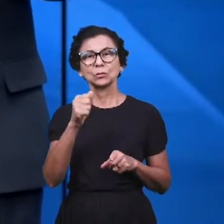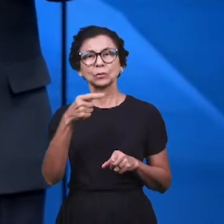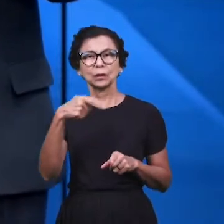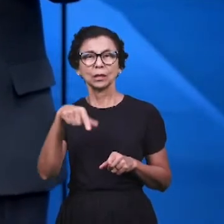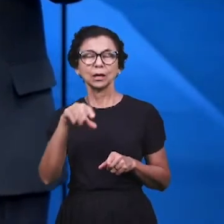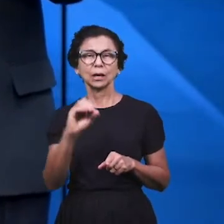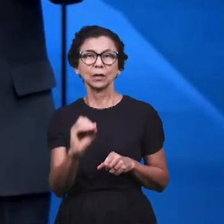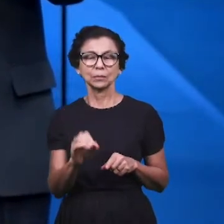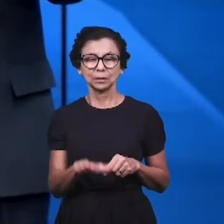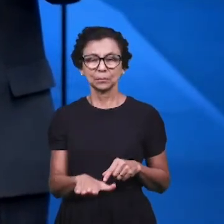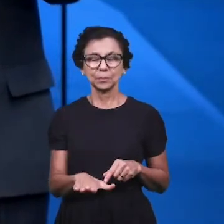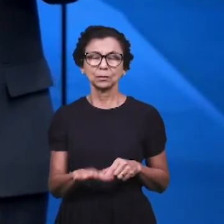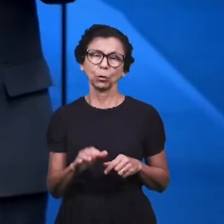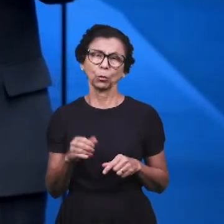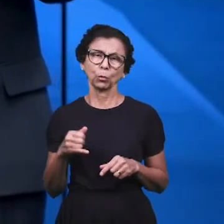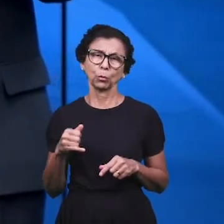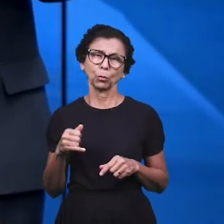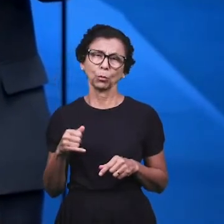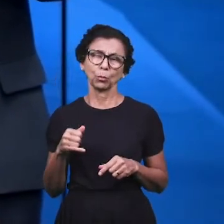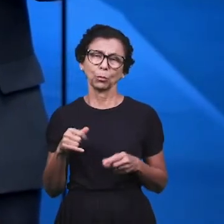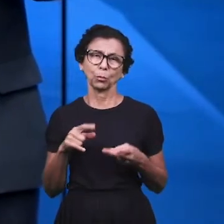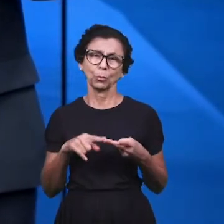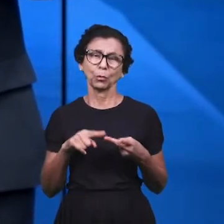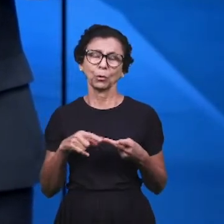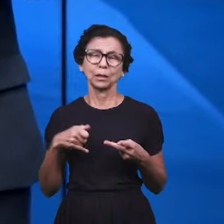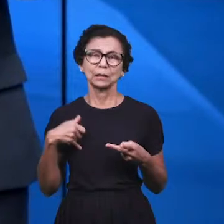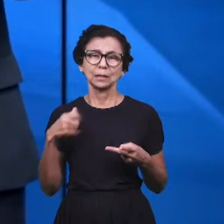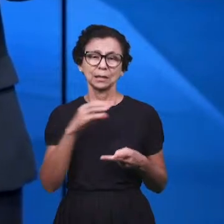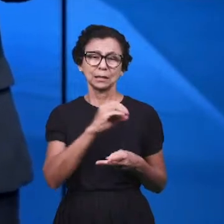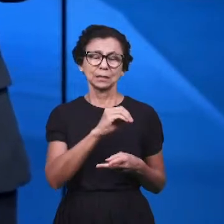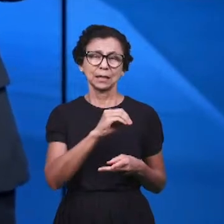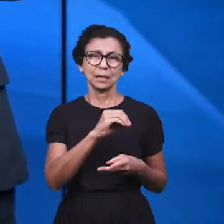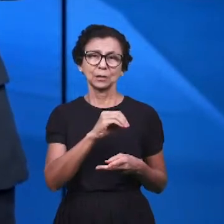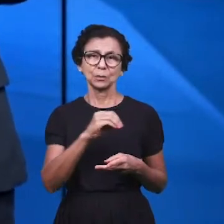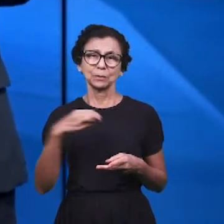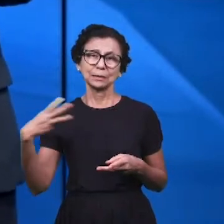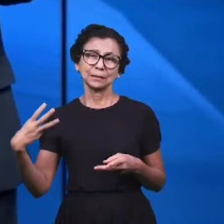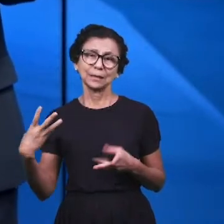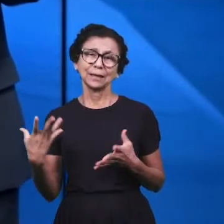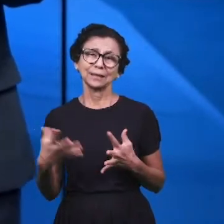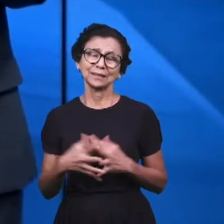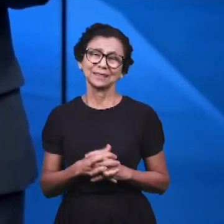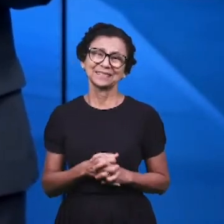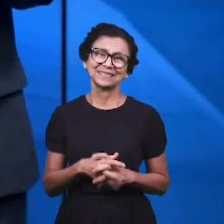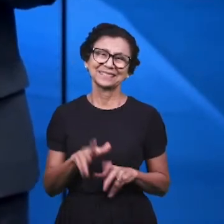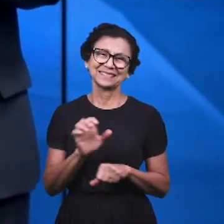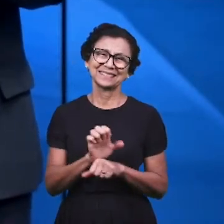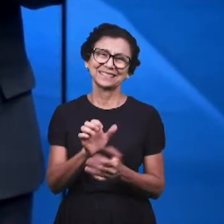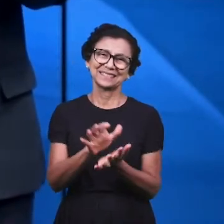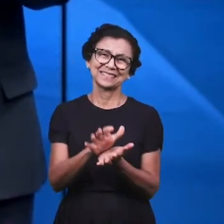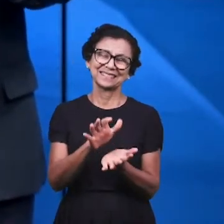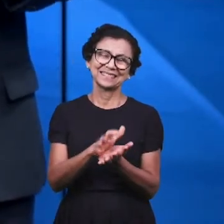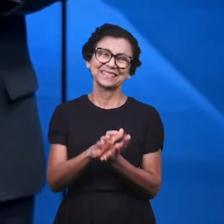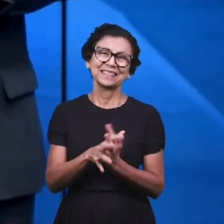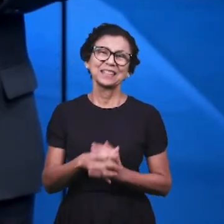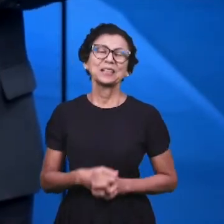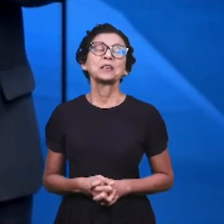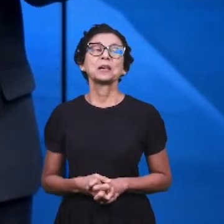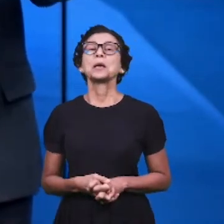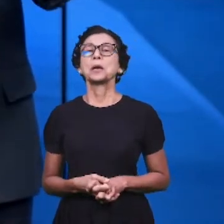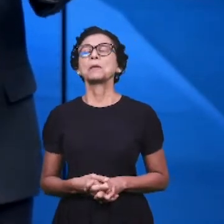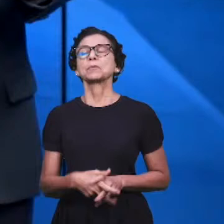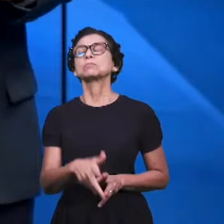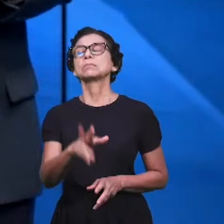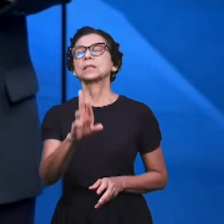João da classe de 0 a 3 anos. E os dois ali de Garanhuns, no estado de Pernambuco, vão discorrer sobre o assunto como